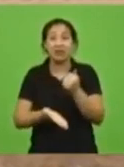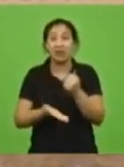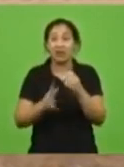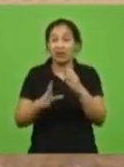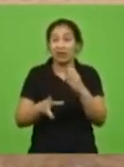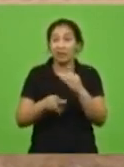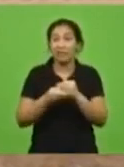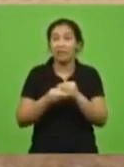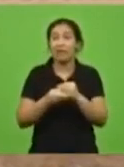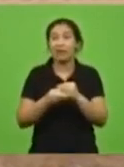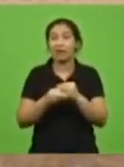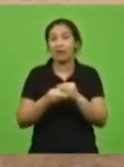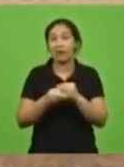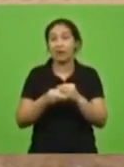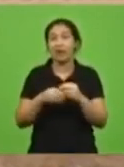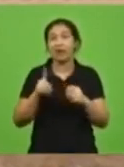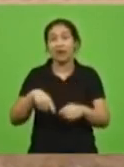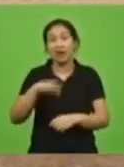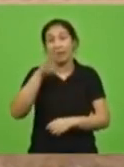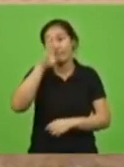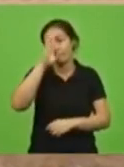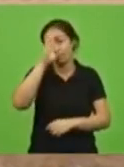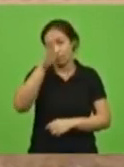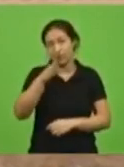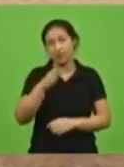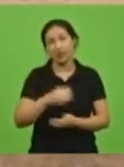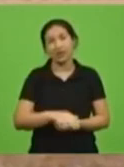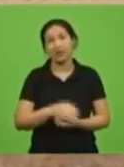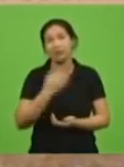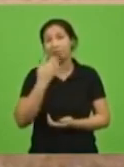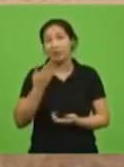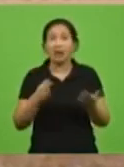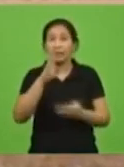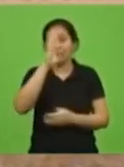ser prioridade para esse governo ou para